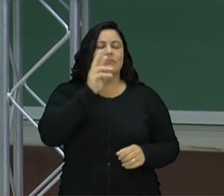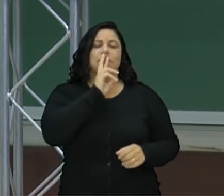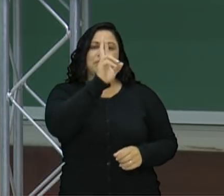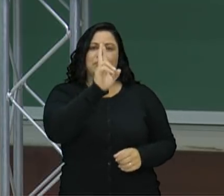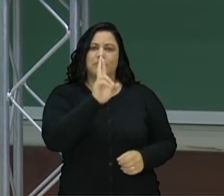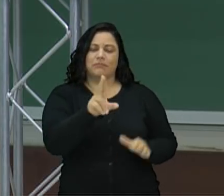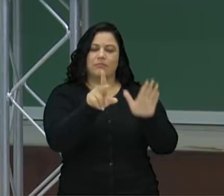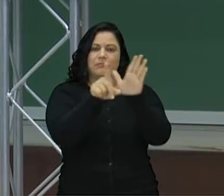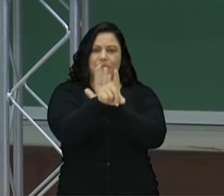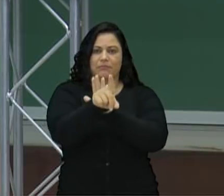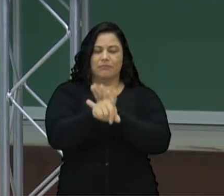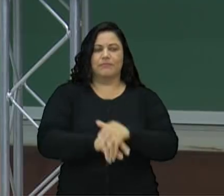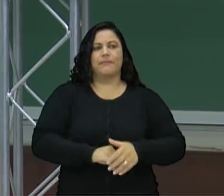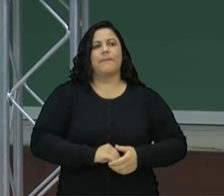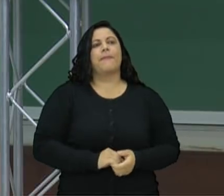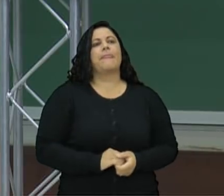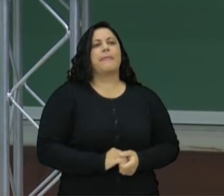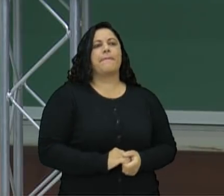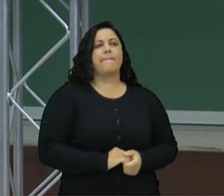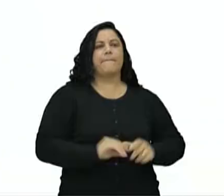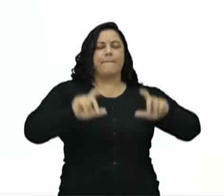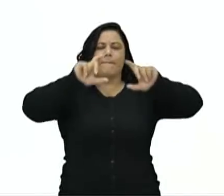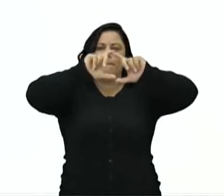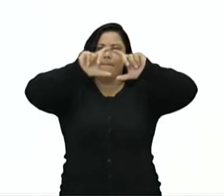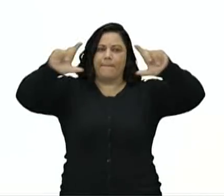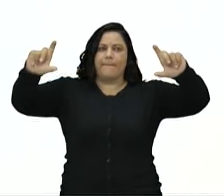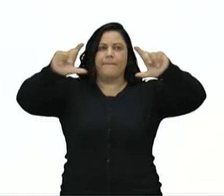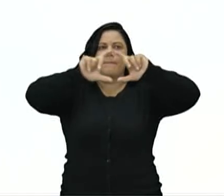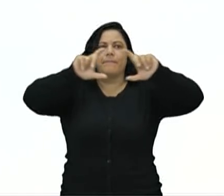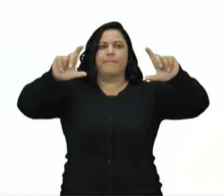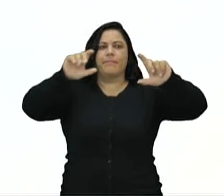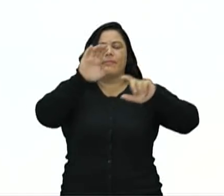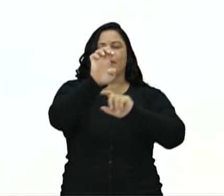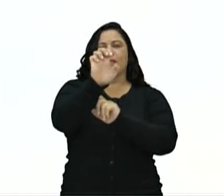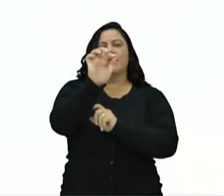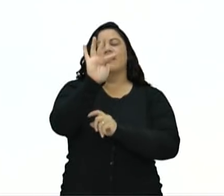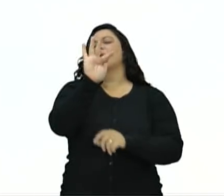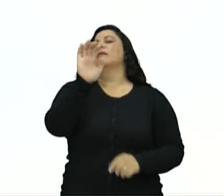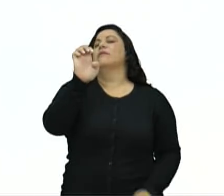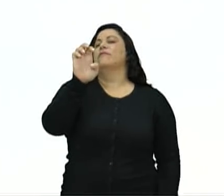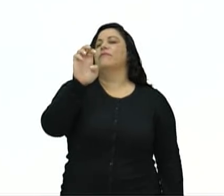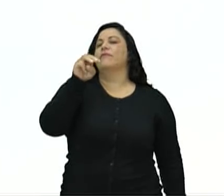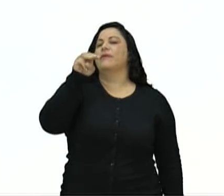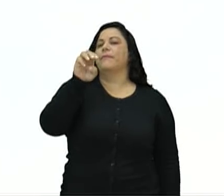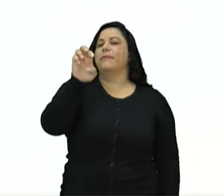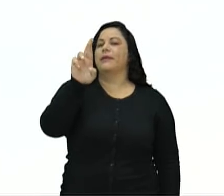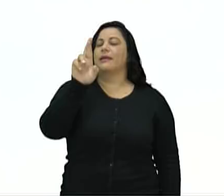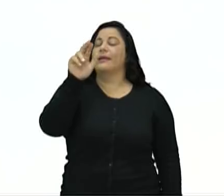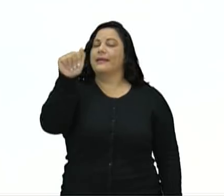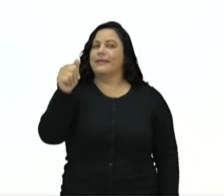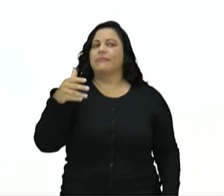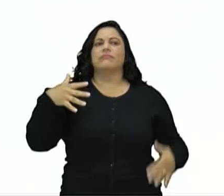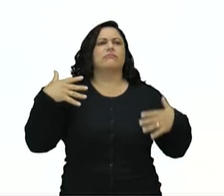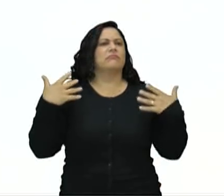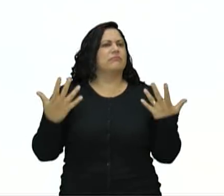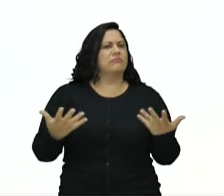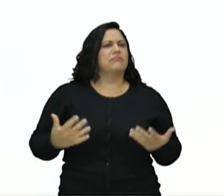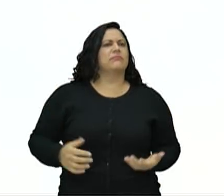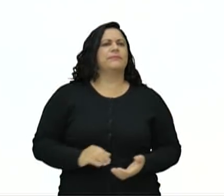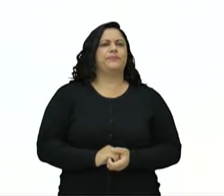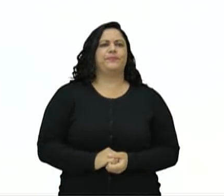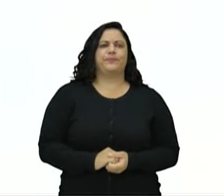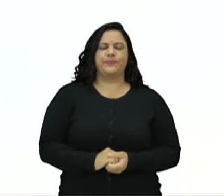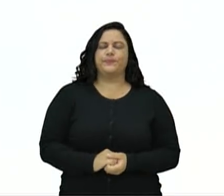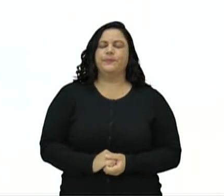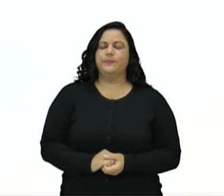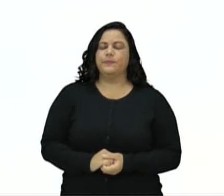quiz, certo? Então, nesse fragmento, a palavra efêmera se refere a... O fragmento está aqui. Por exemplo,